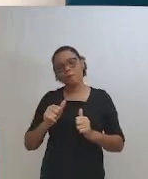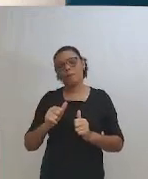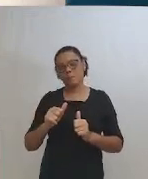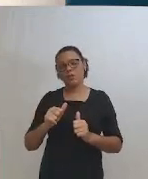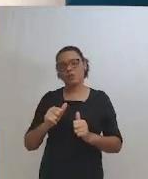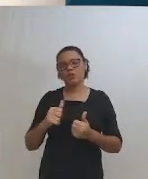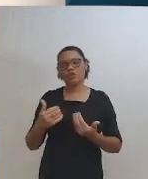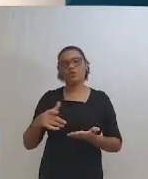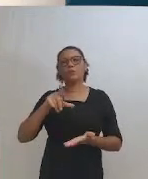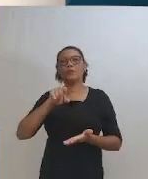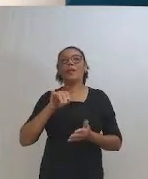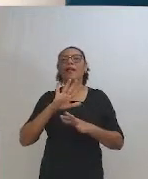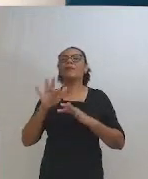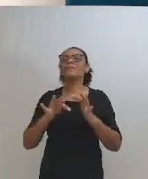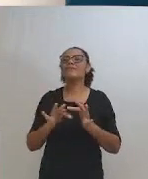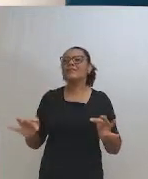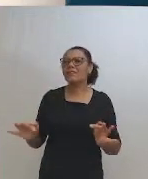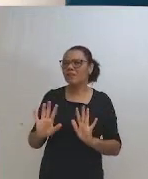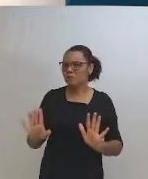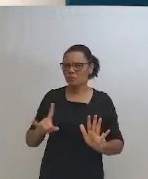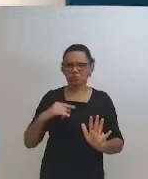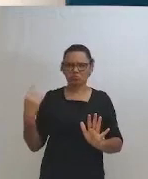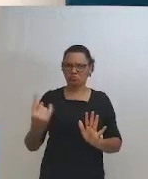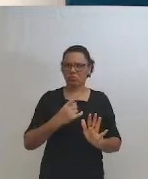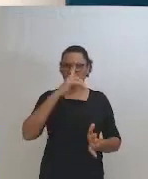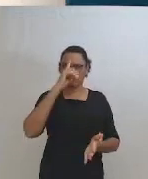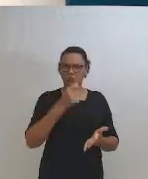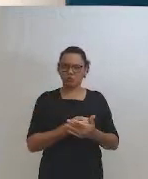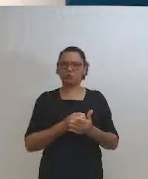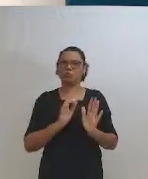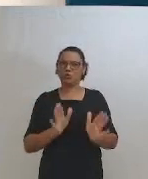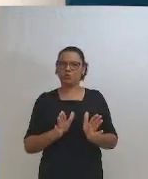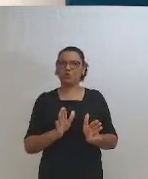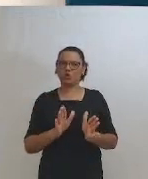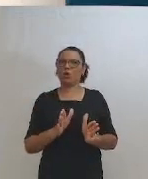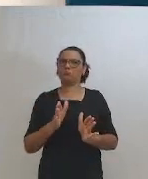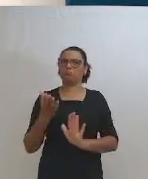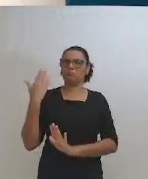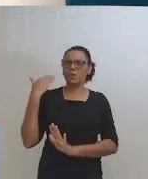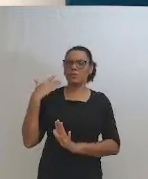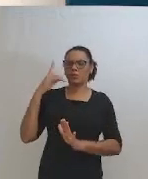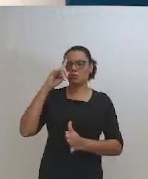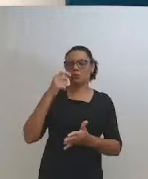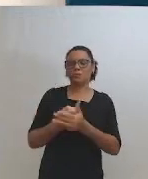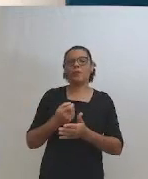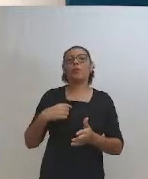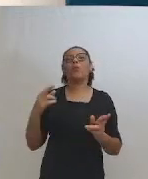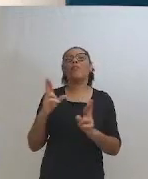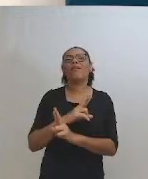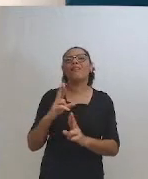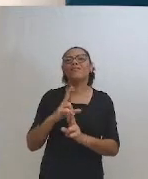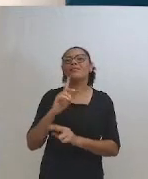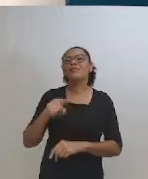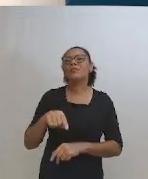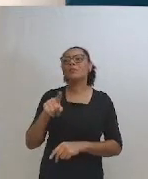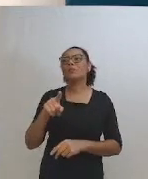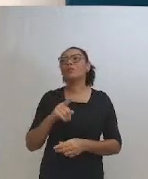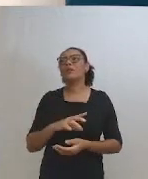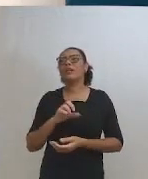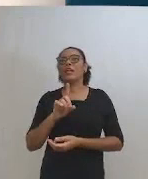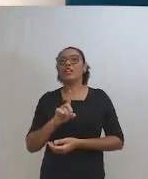simples e que nós temos decidido reiteradamente nessa corte. É com relação ao princípio da